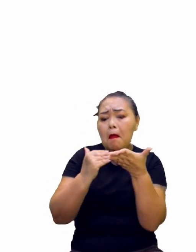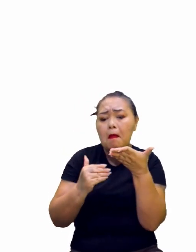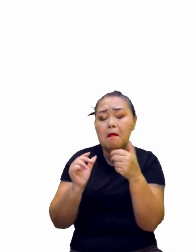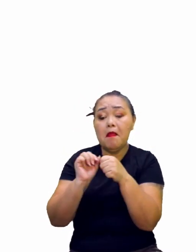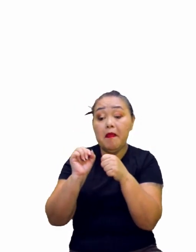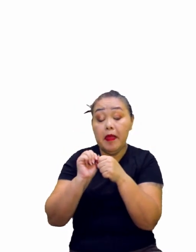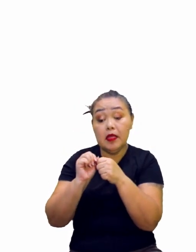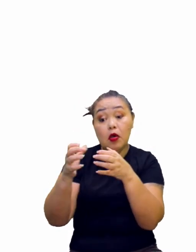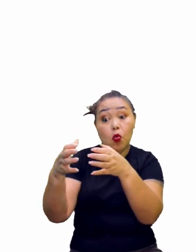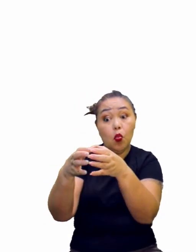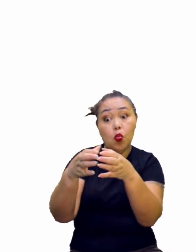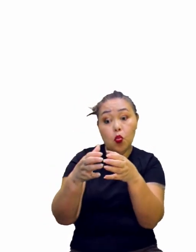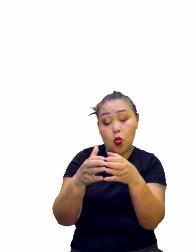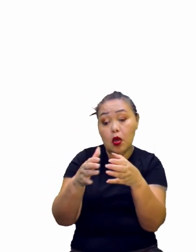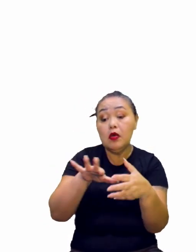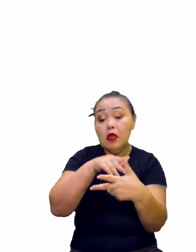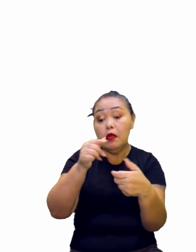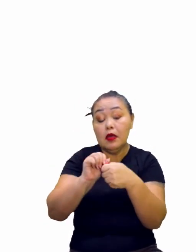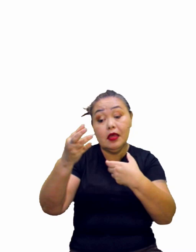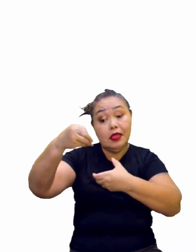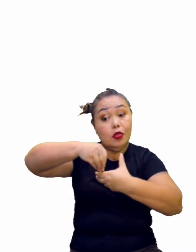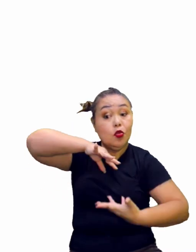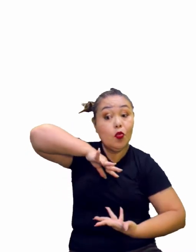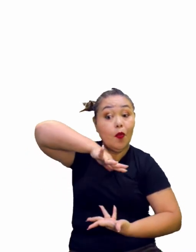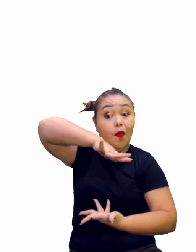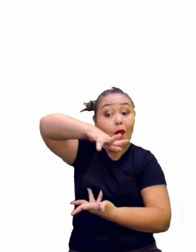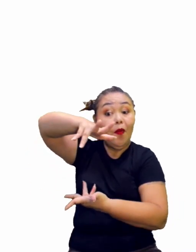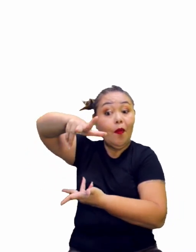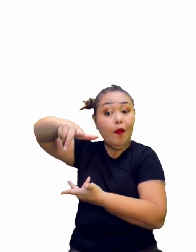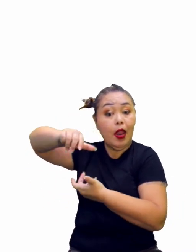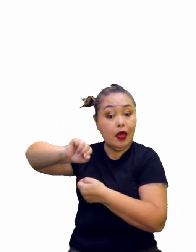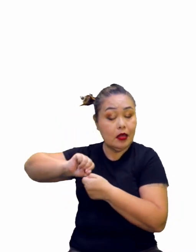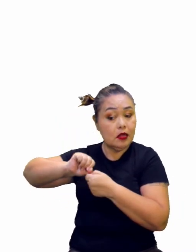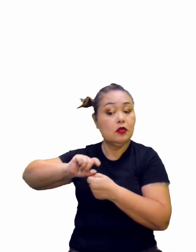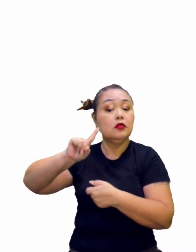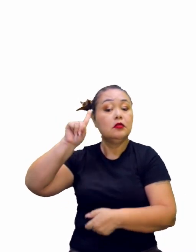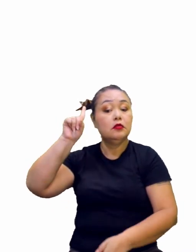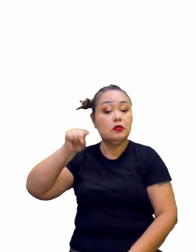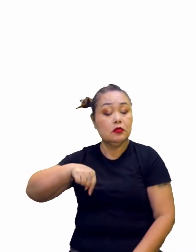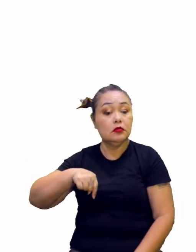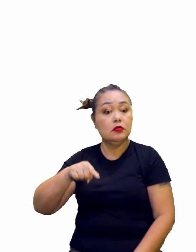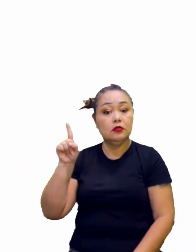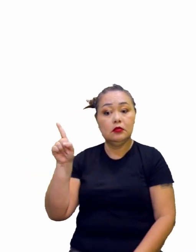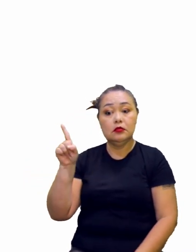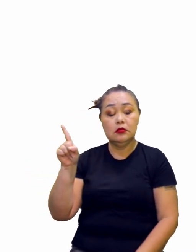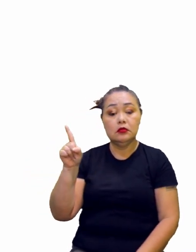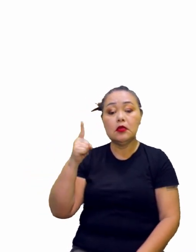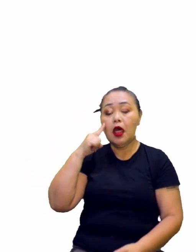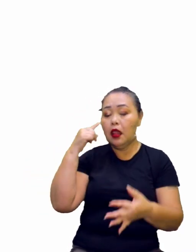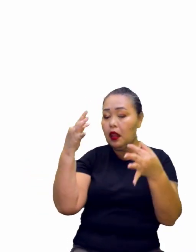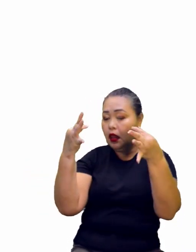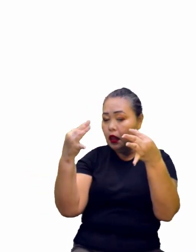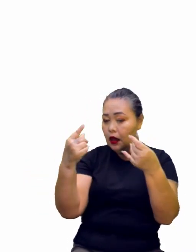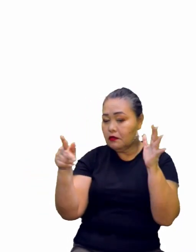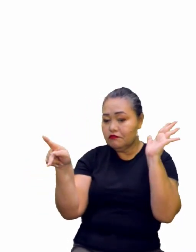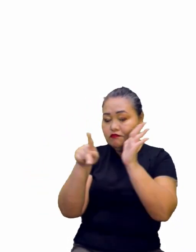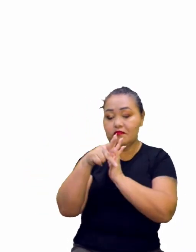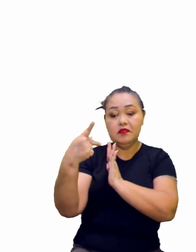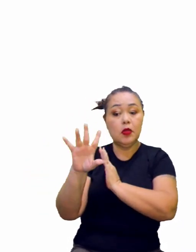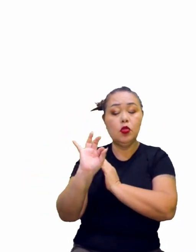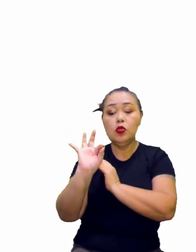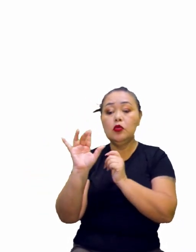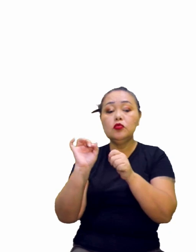planeta, aproximadamente. Então, no bioma amazônico, vamos ver as nossas peculiaridades, não só na